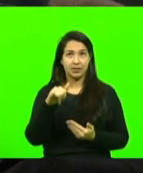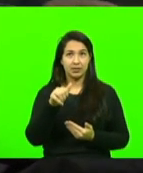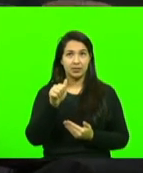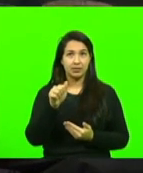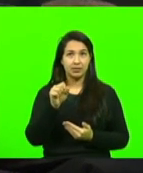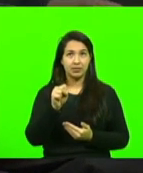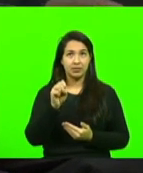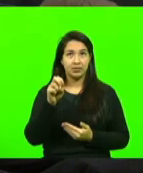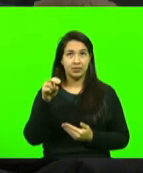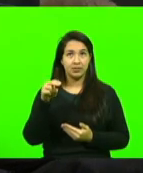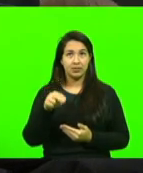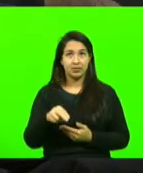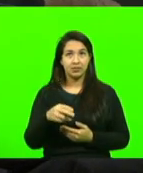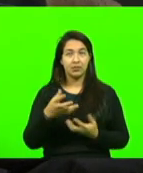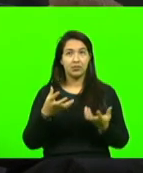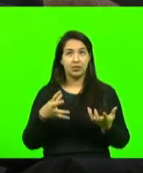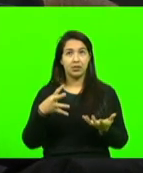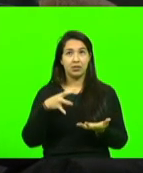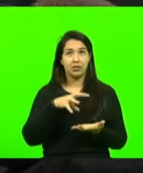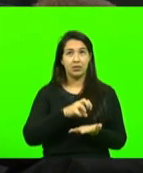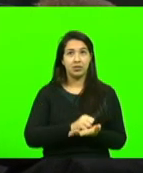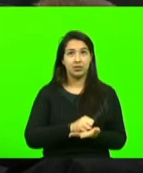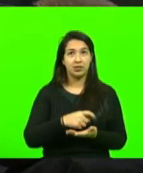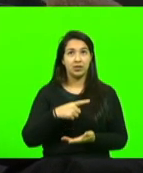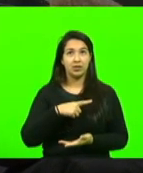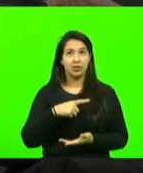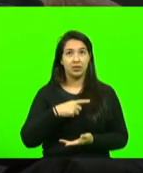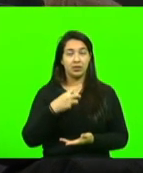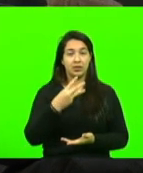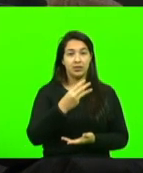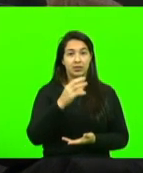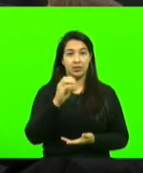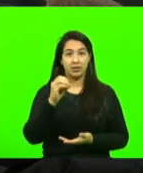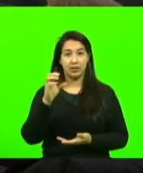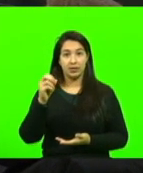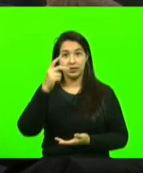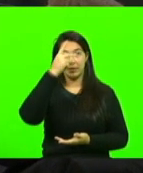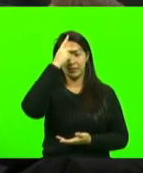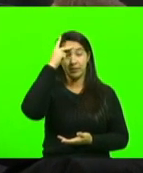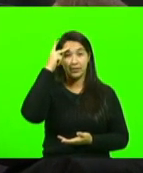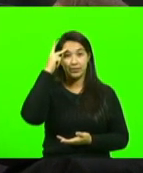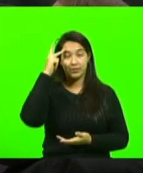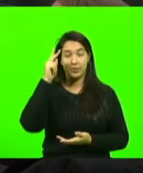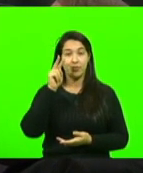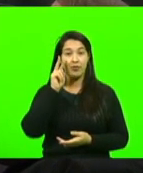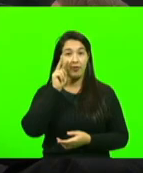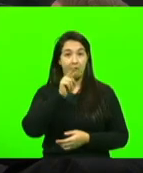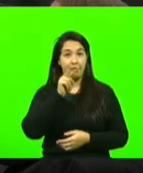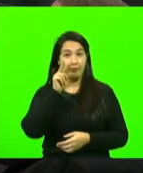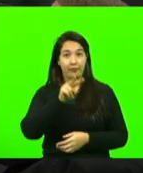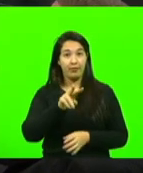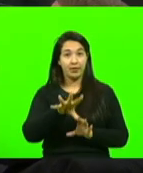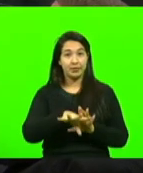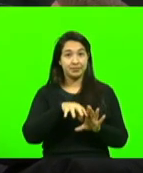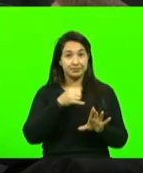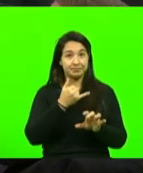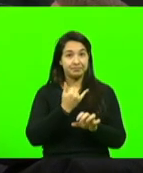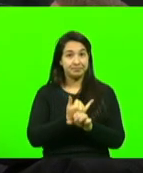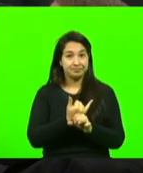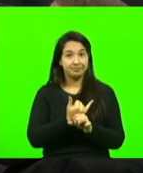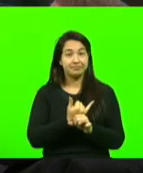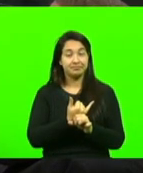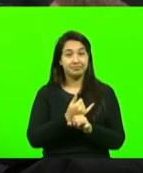o quero registrar aqui que nós temos 300 pessoas acompanhando pelo YouTube né é o número muito bom